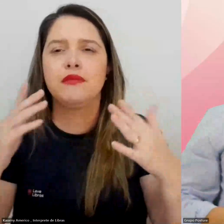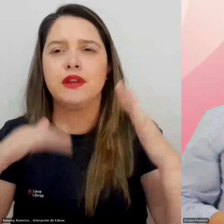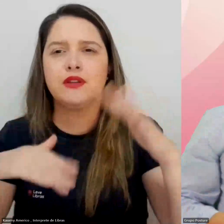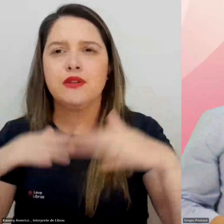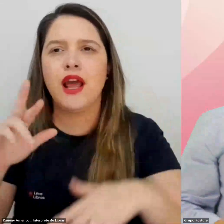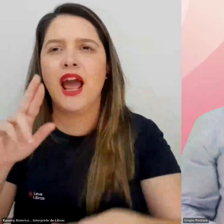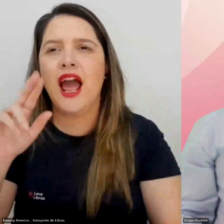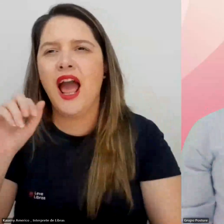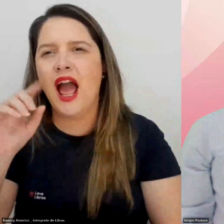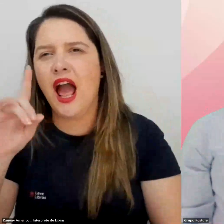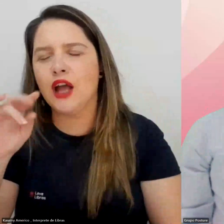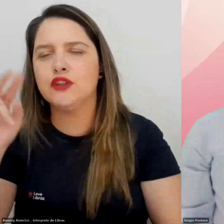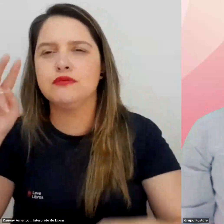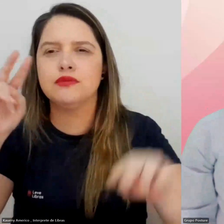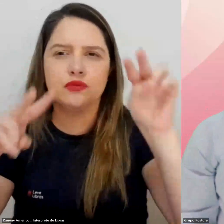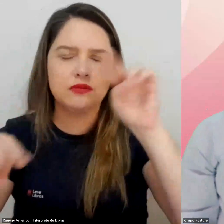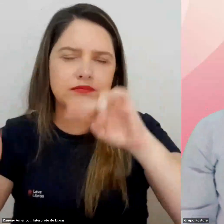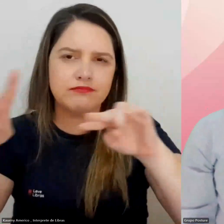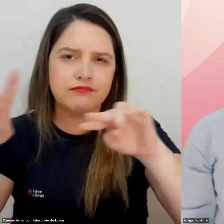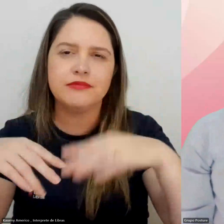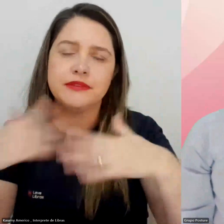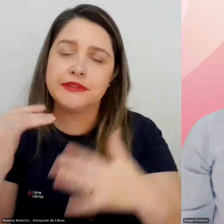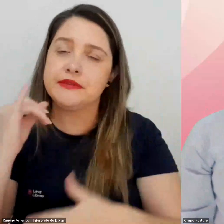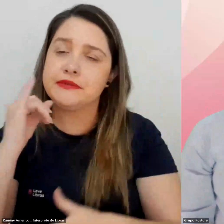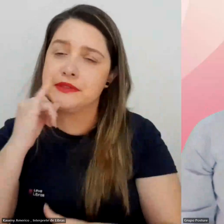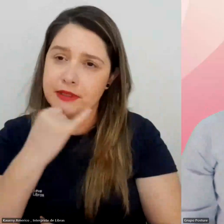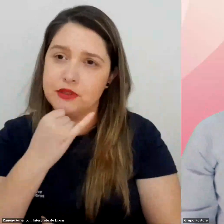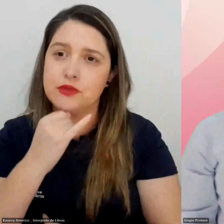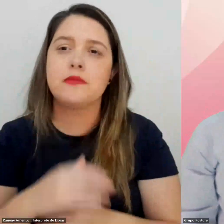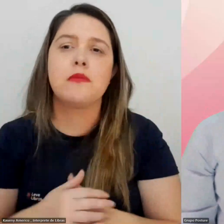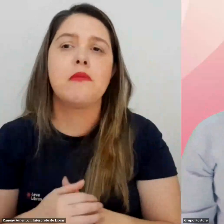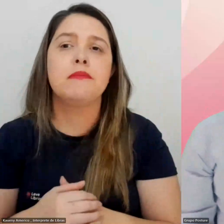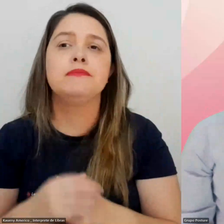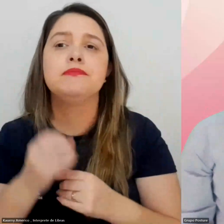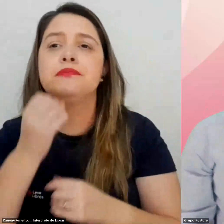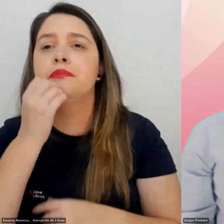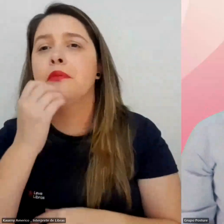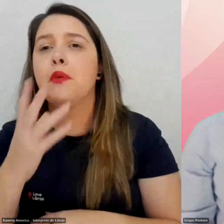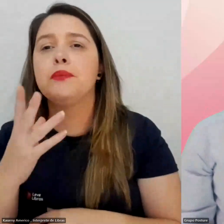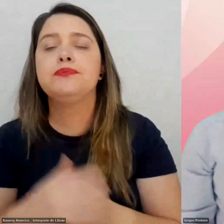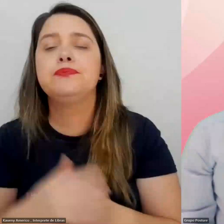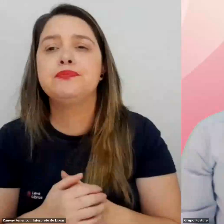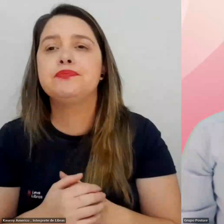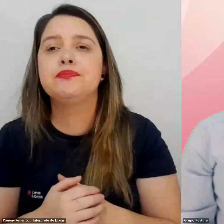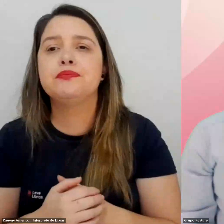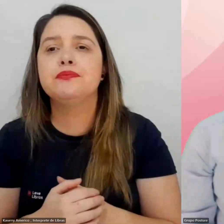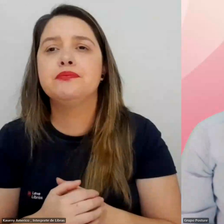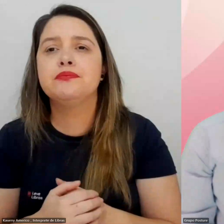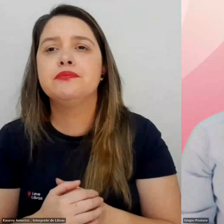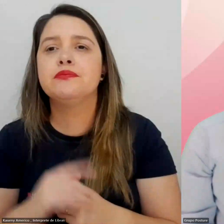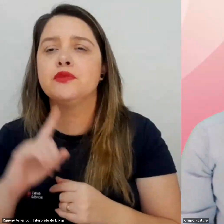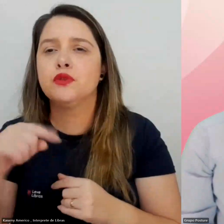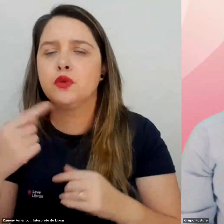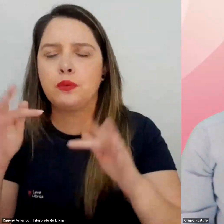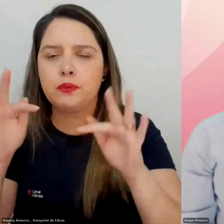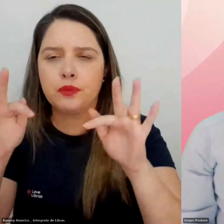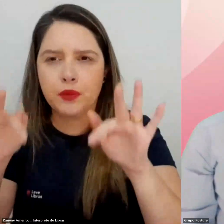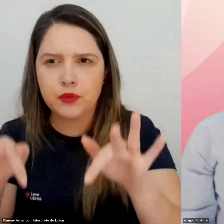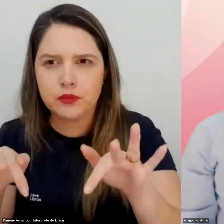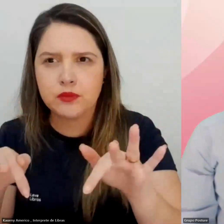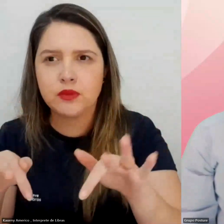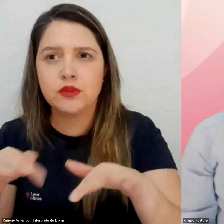visual, infelizmente, né? Bom, nós estamos chegando próximo ao fim, temos um tempinho aí